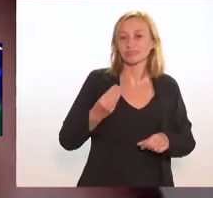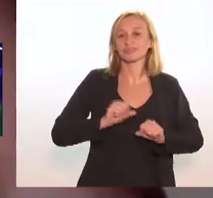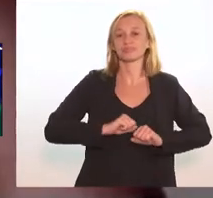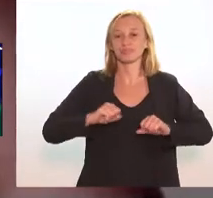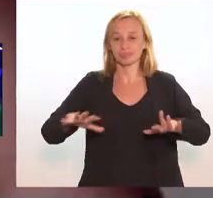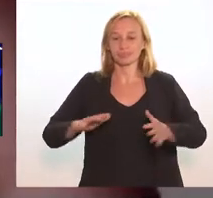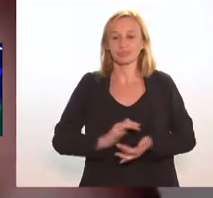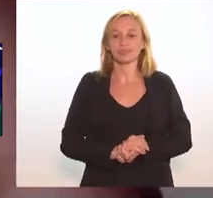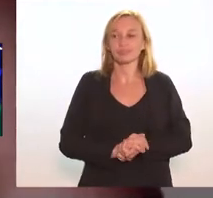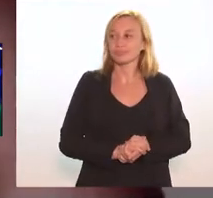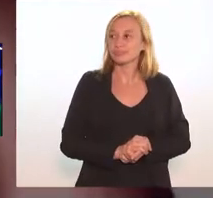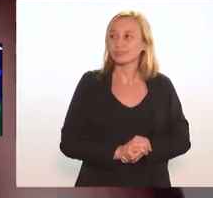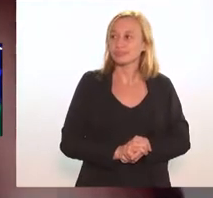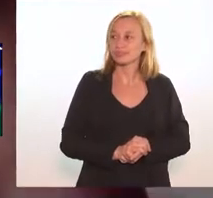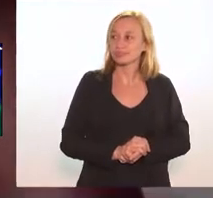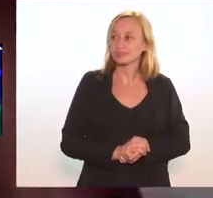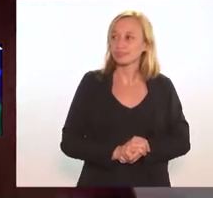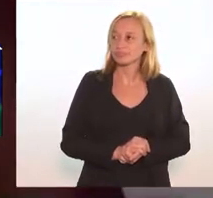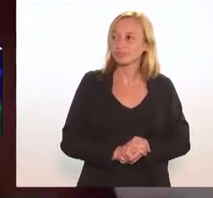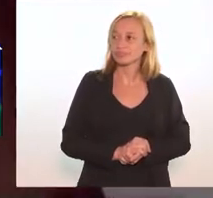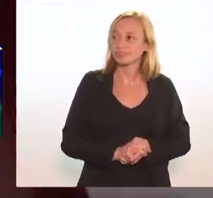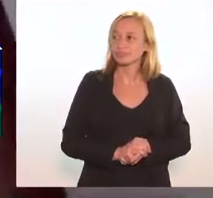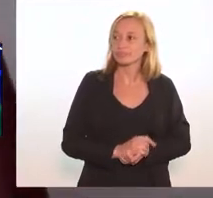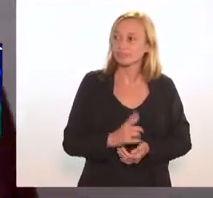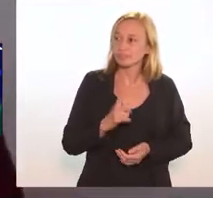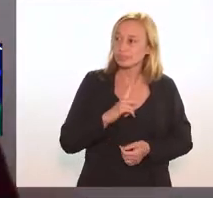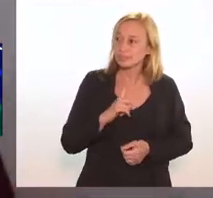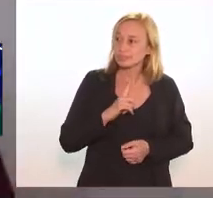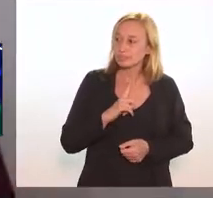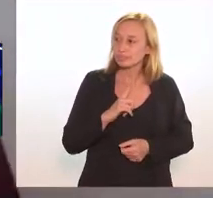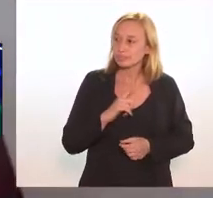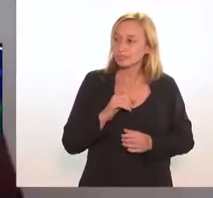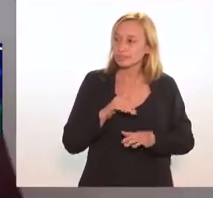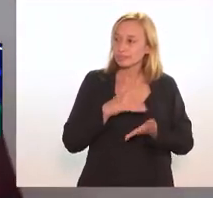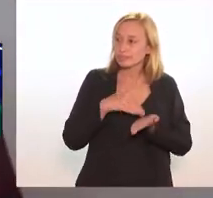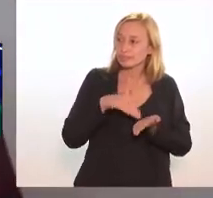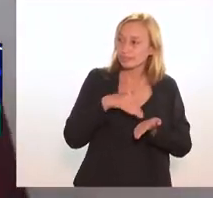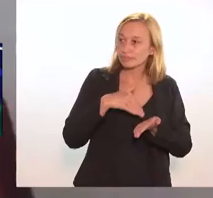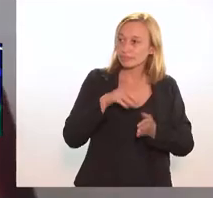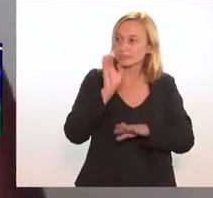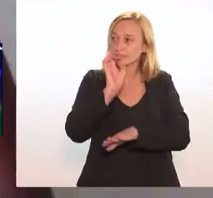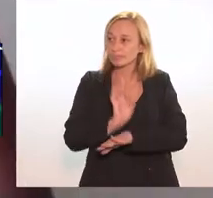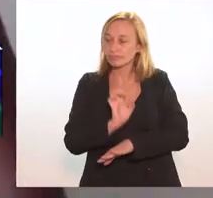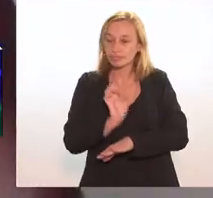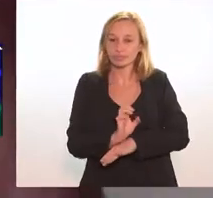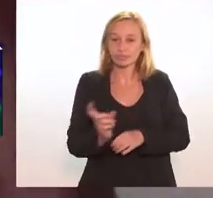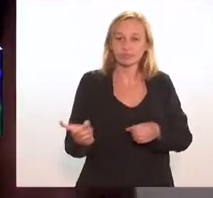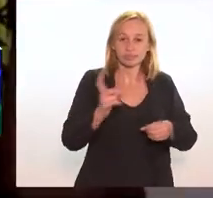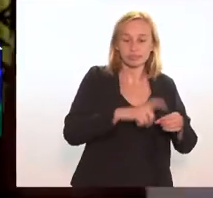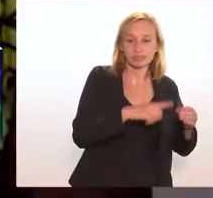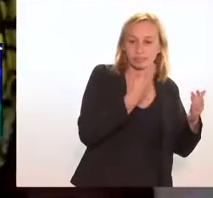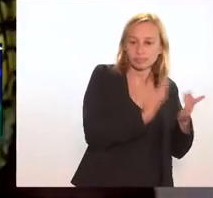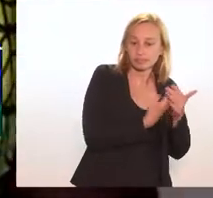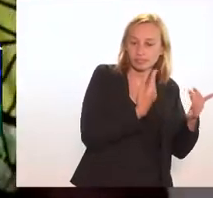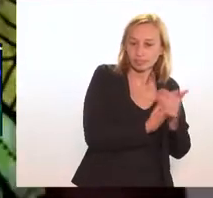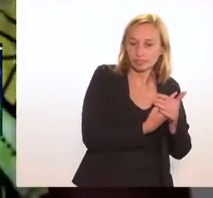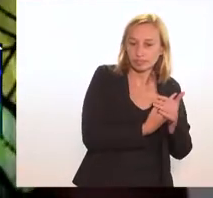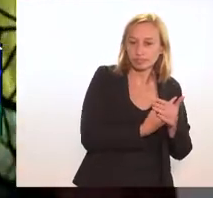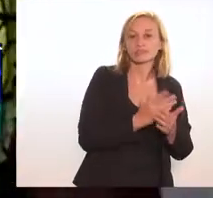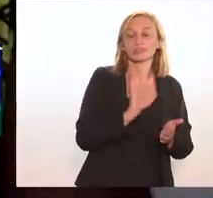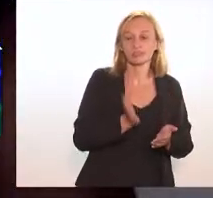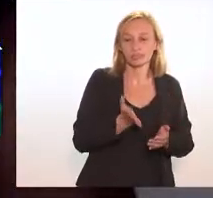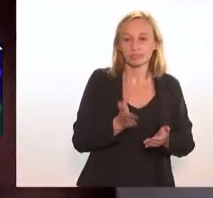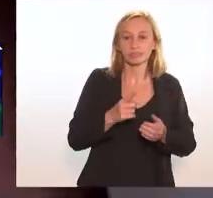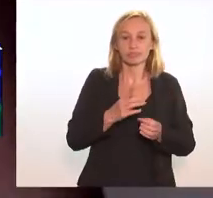pandemia. A gente teve na Secretaria de Estado um retorno das aulas logo no início de